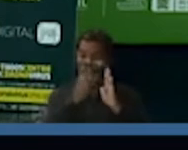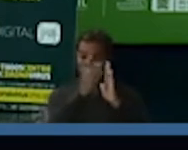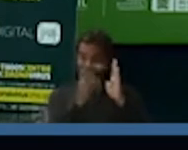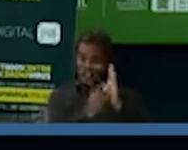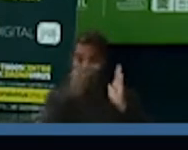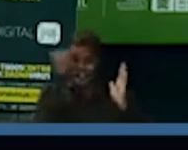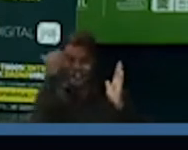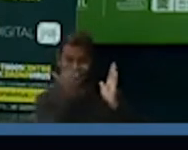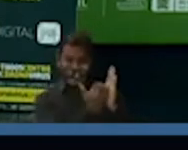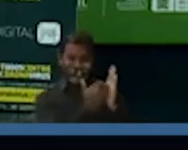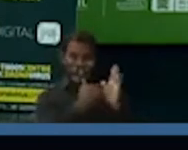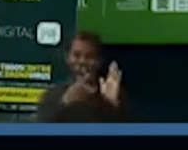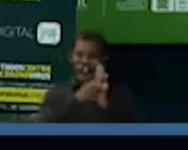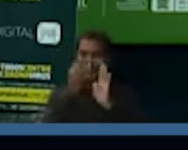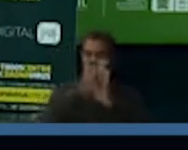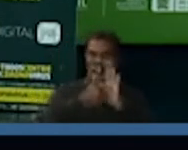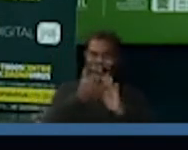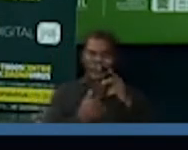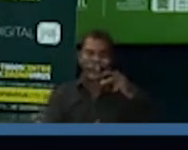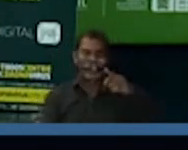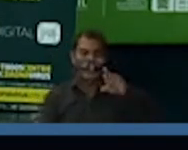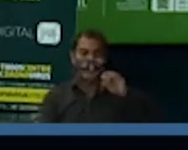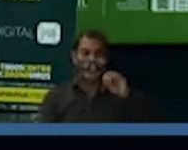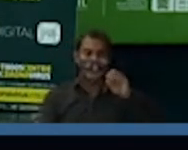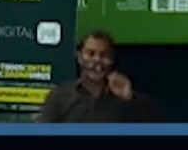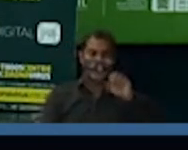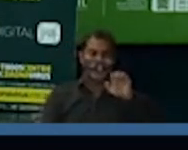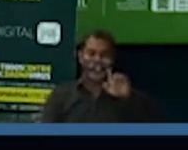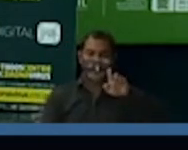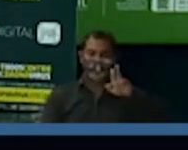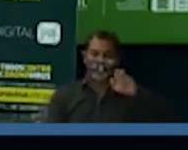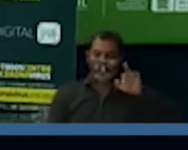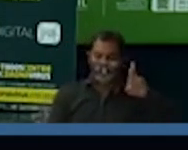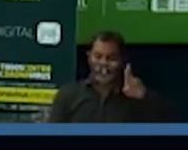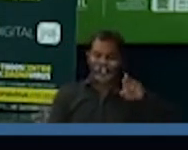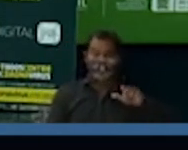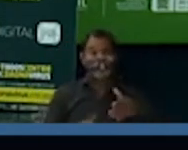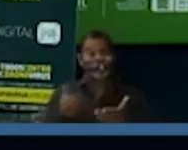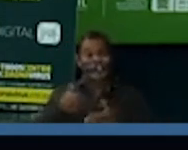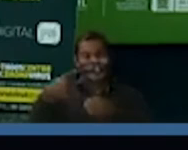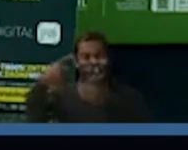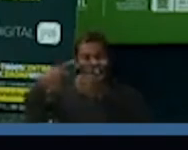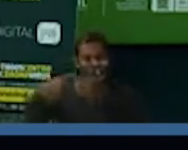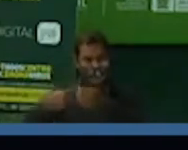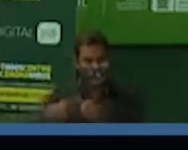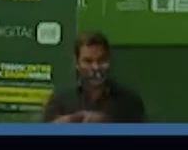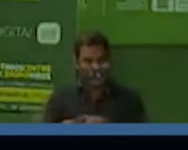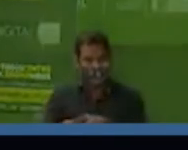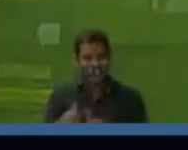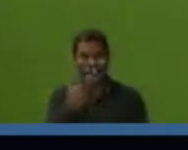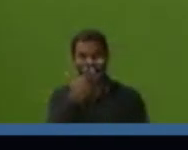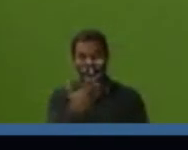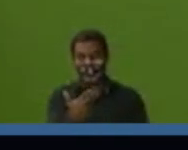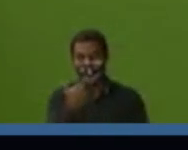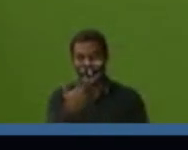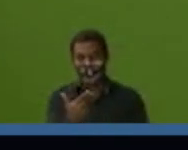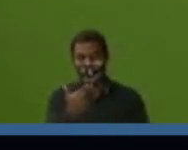baseado no programa Prosseguir, faz com que o toque de recolher nos municípios de cor